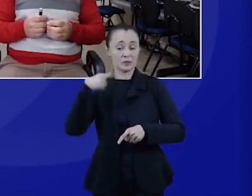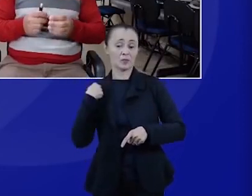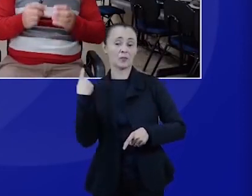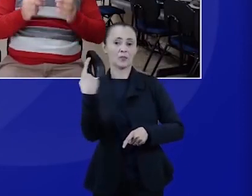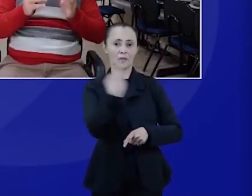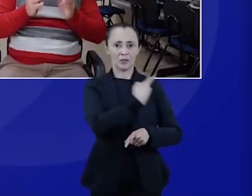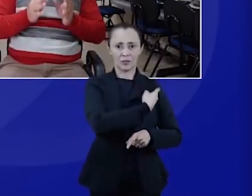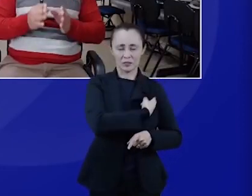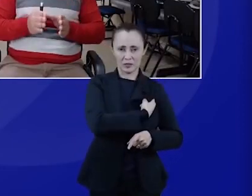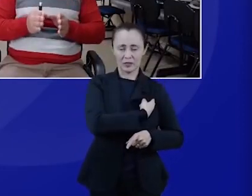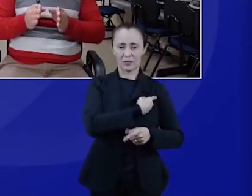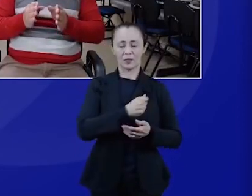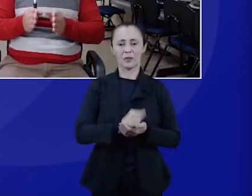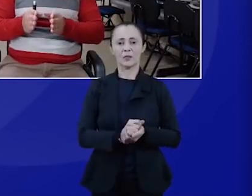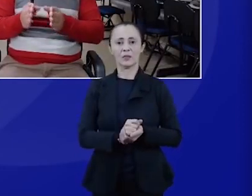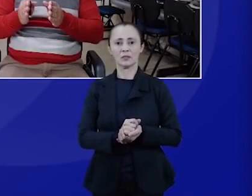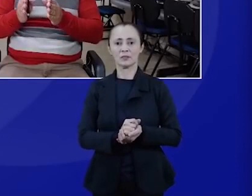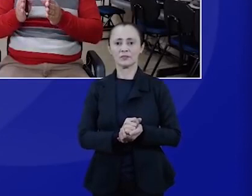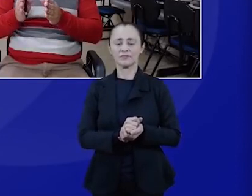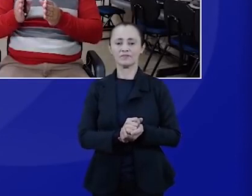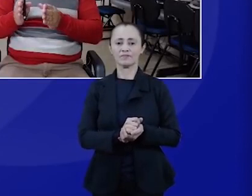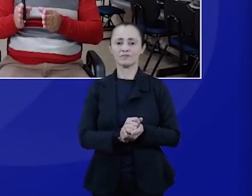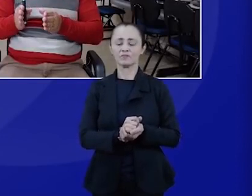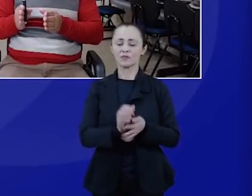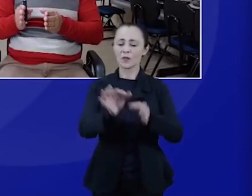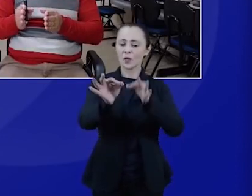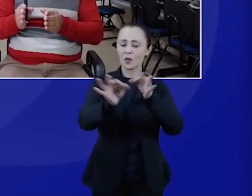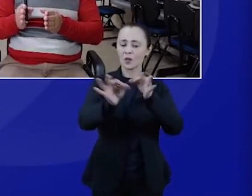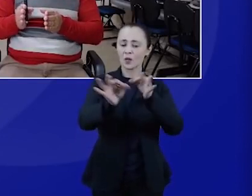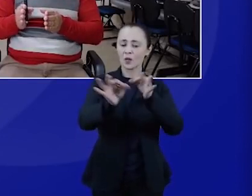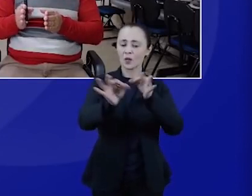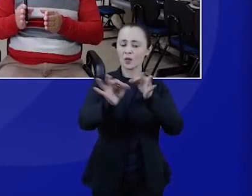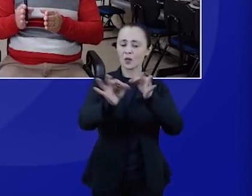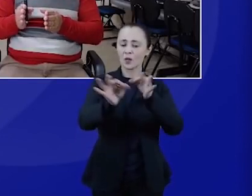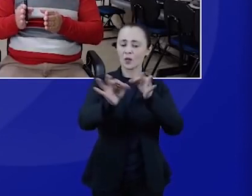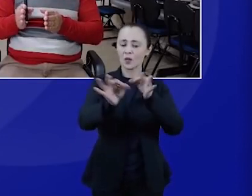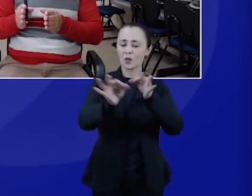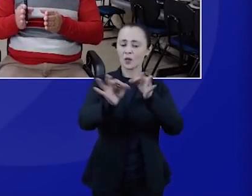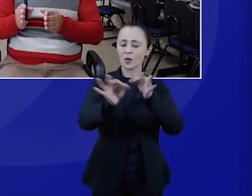agentes, proporcionar meios de acesso à cultura,